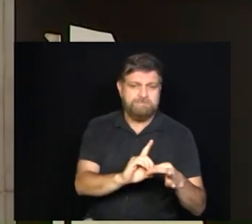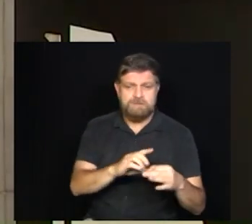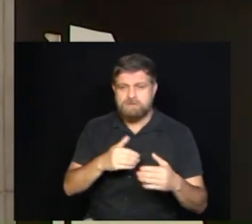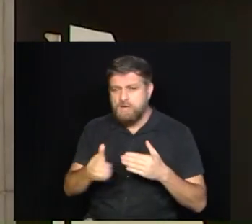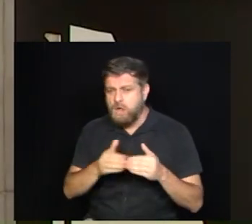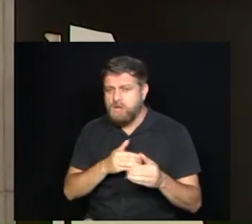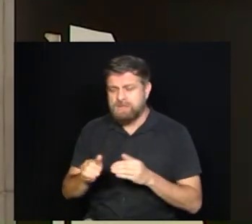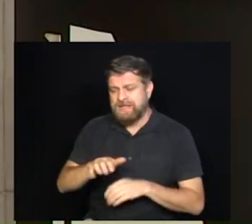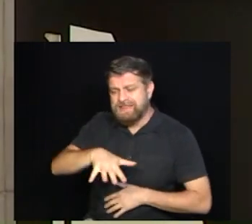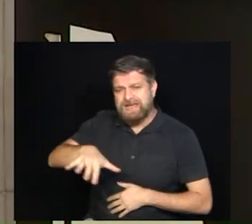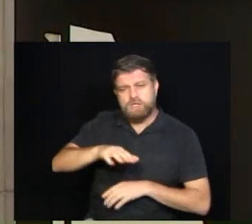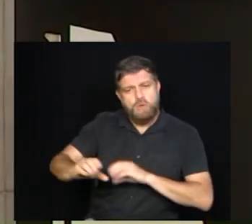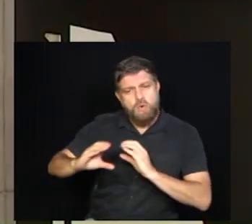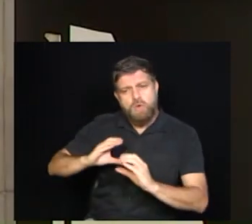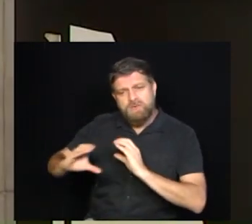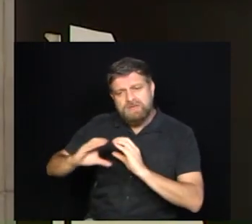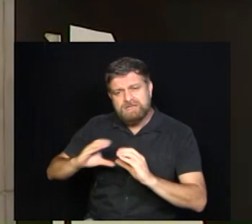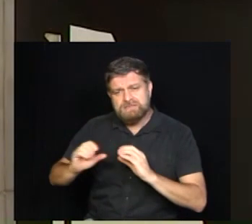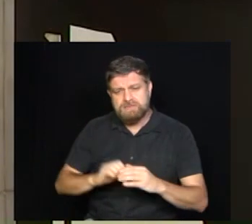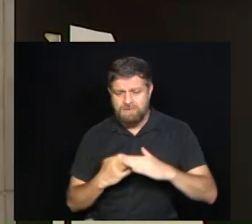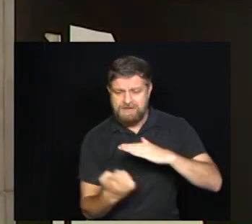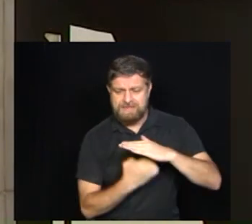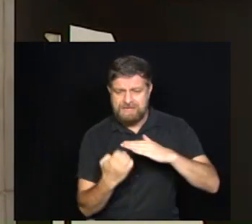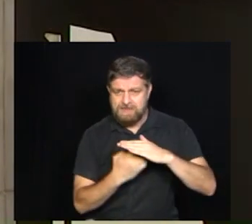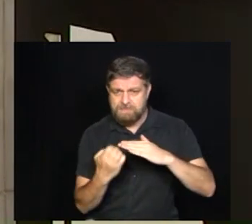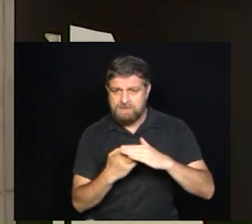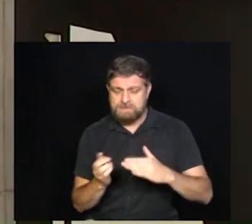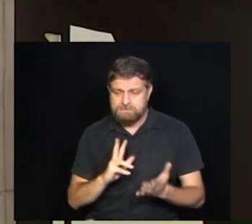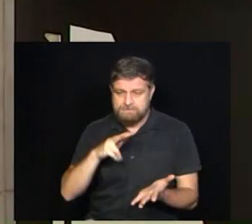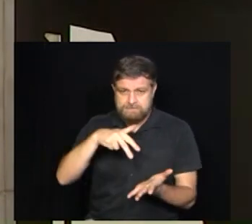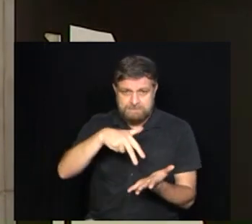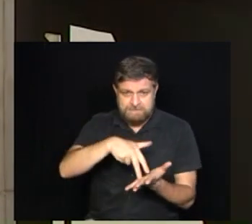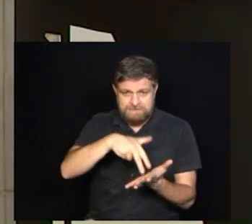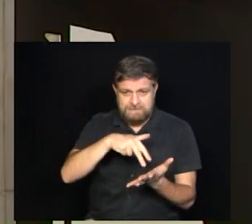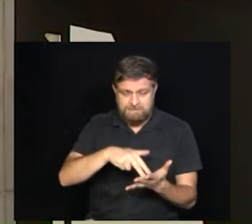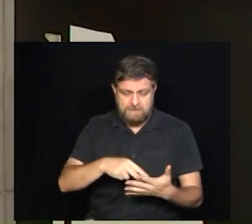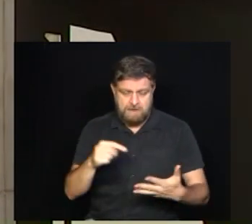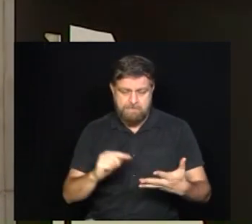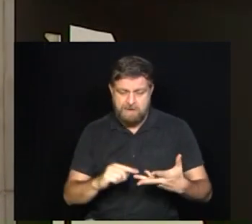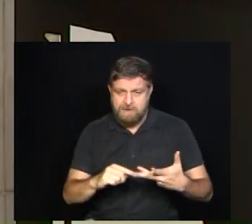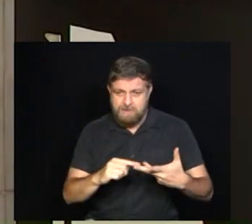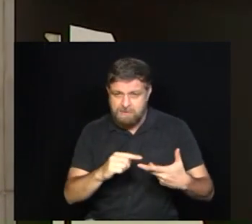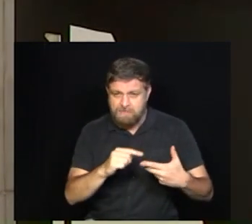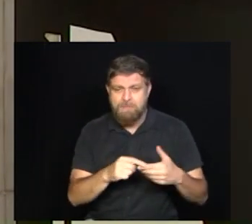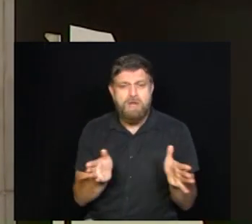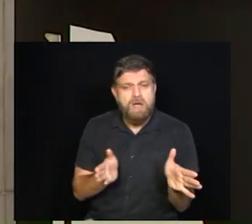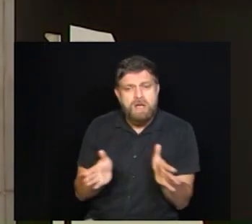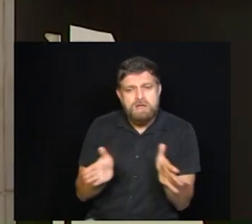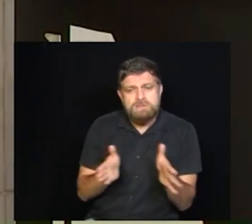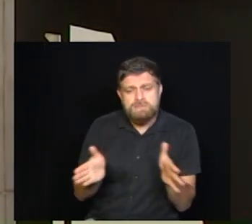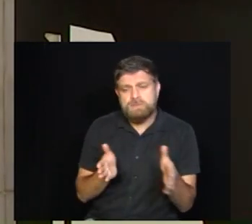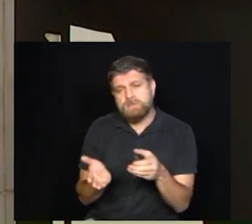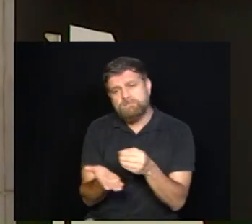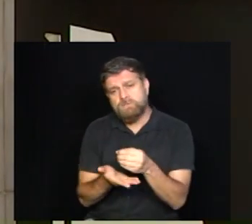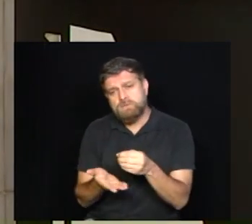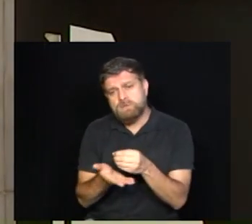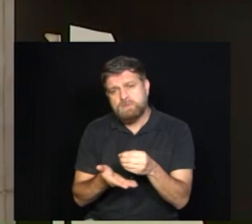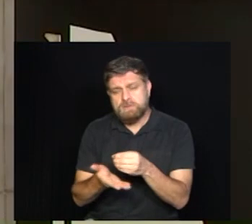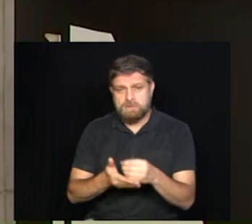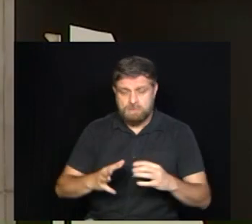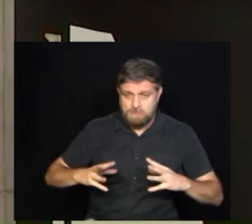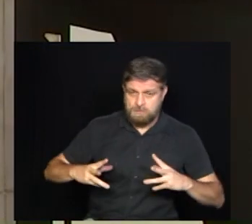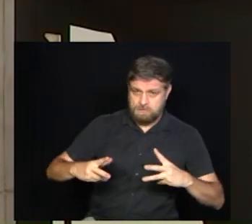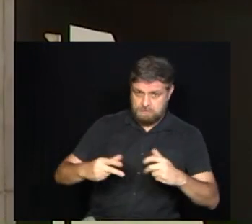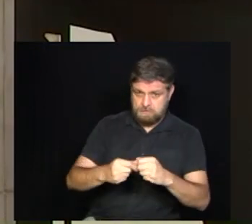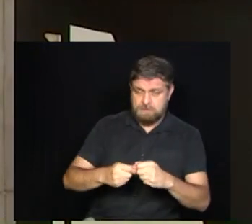de comunicação, seja dentro da empresa. Então, a inclusão em todos os sentidos, a acessibilidade é fundamental. Todos temos